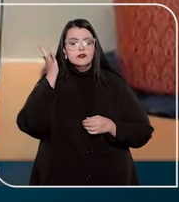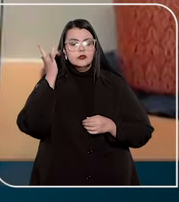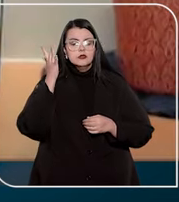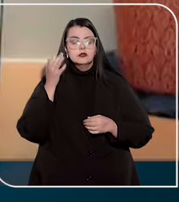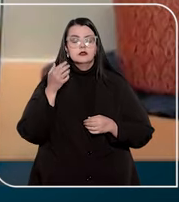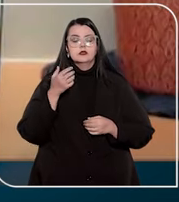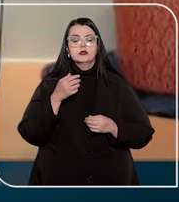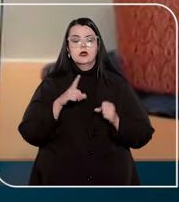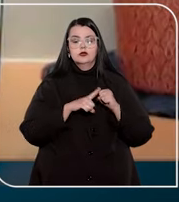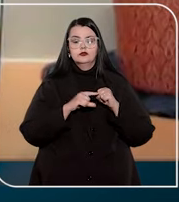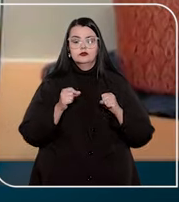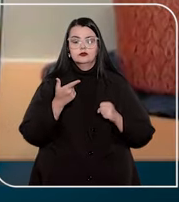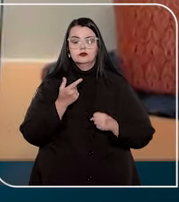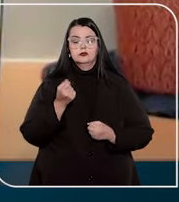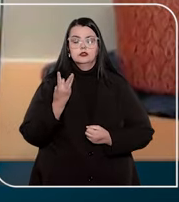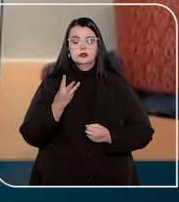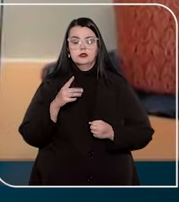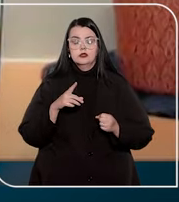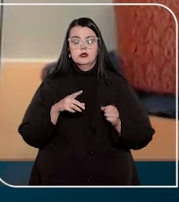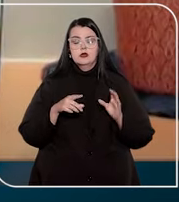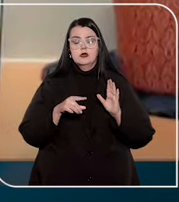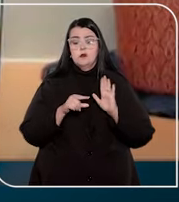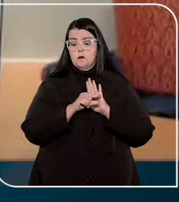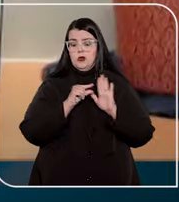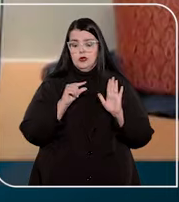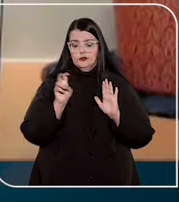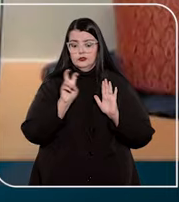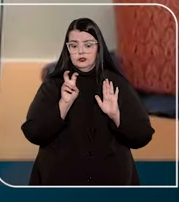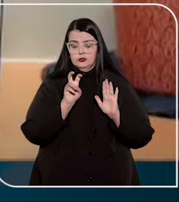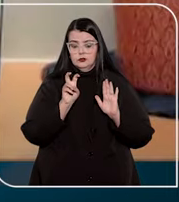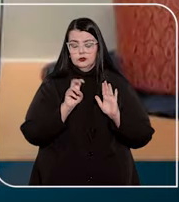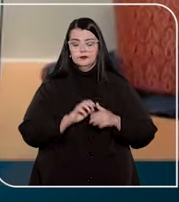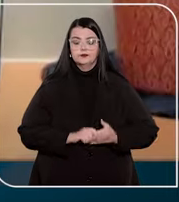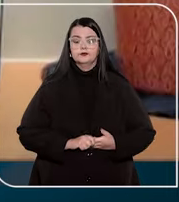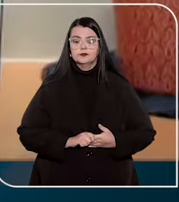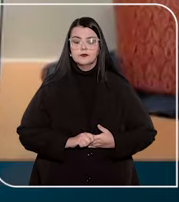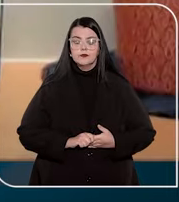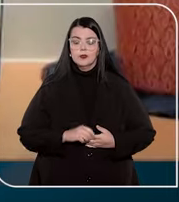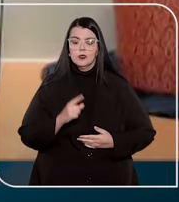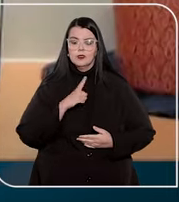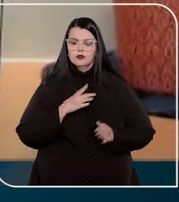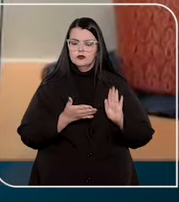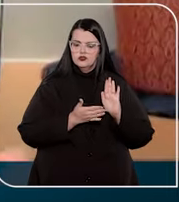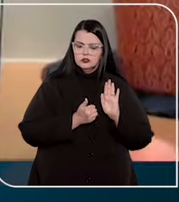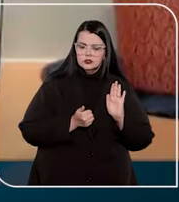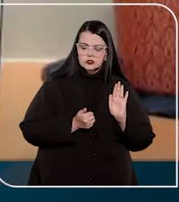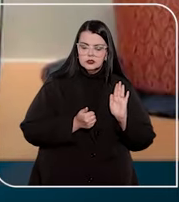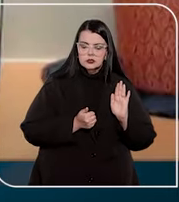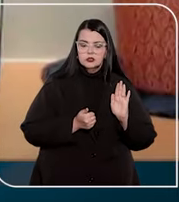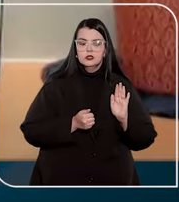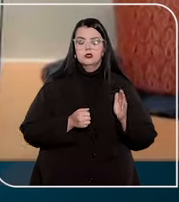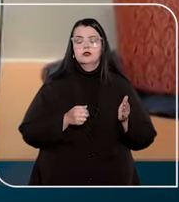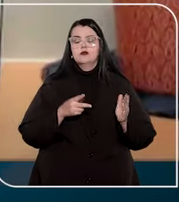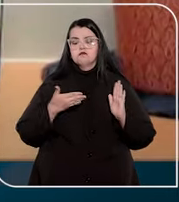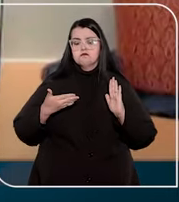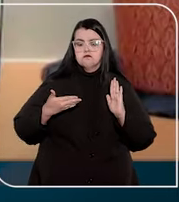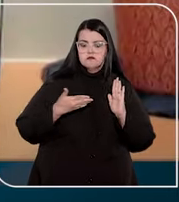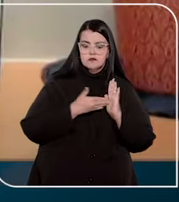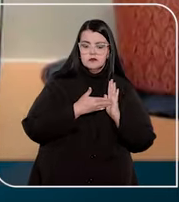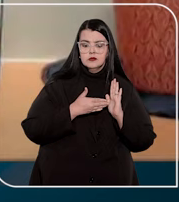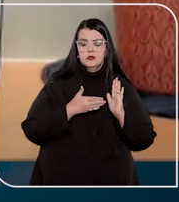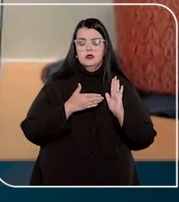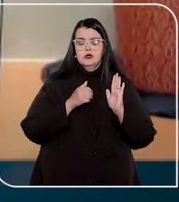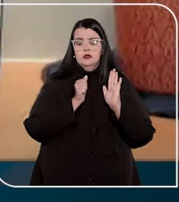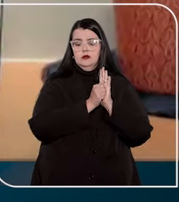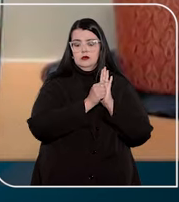artigo 1003, no parágrafo 5º. Ele falou o seguinte: tirando os embargos de declaração, que vai ter um prazo específico,